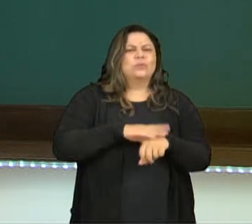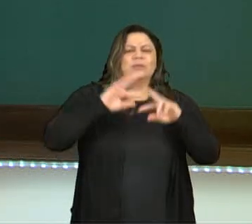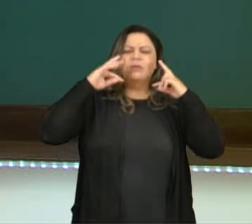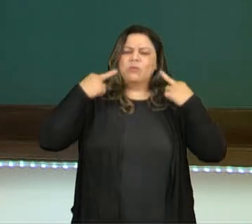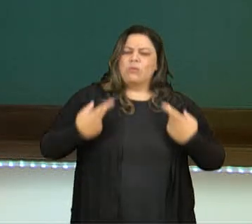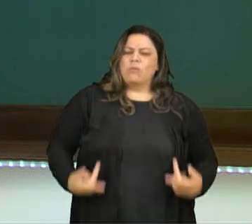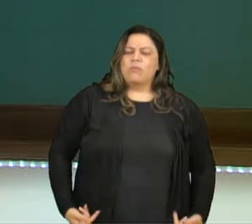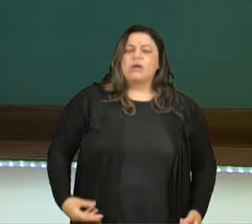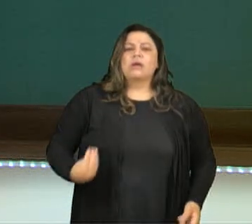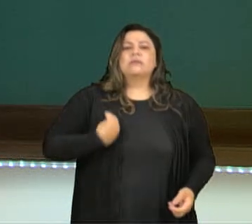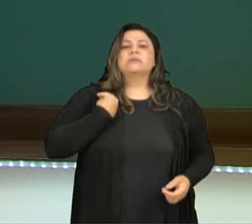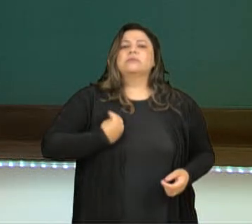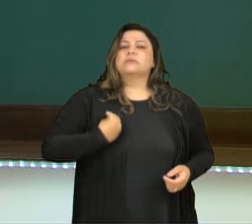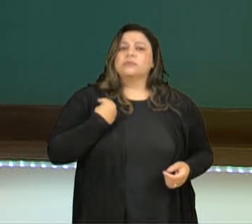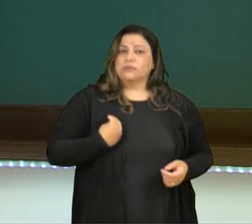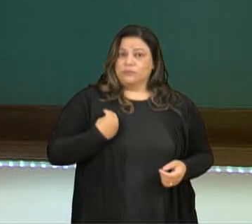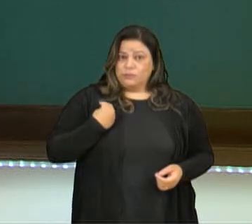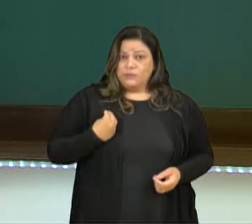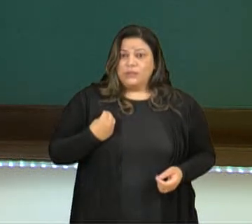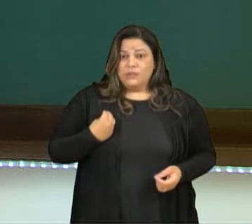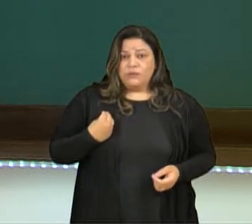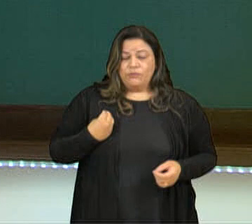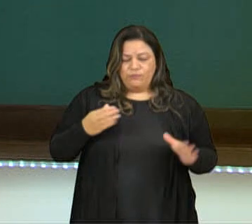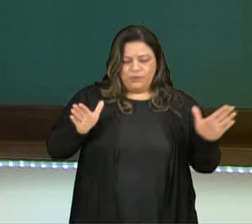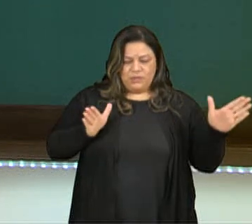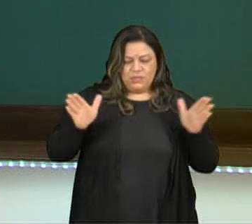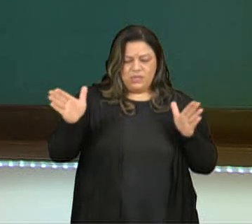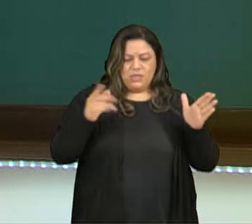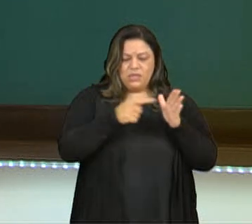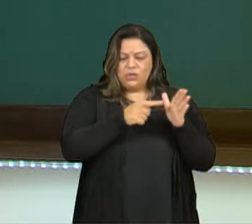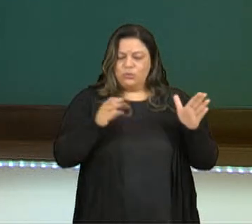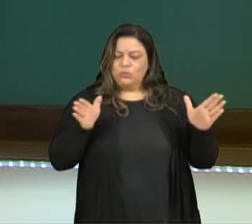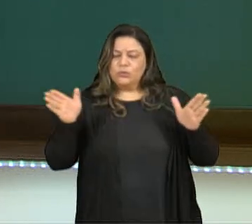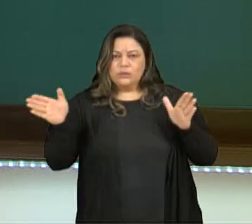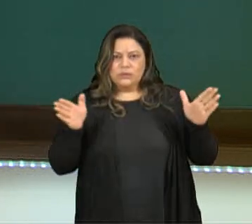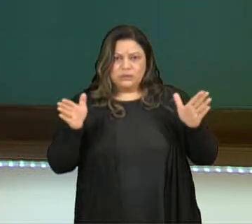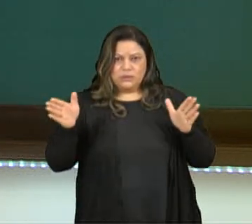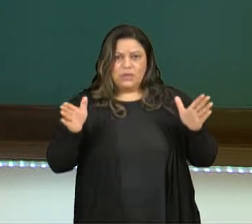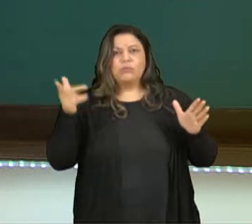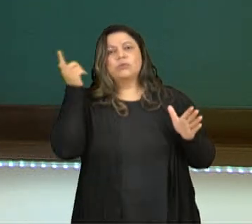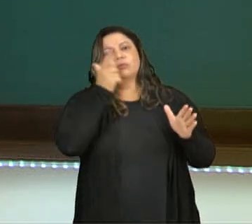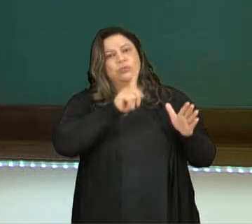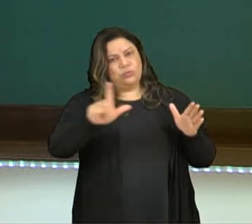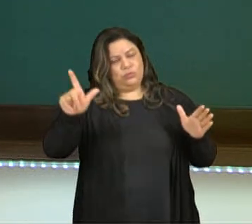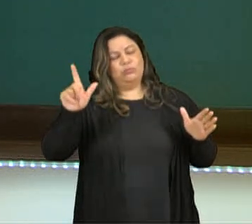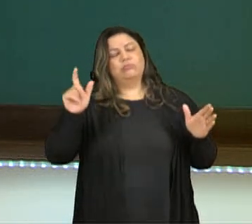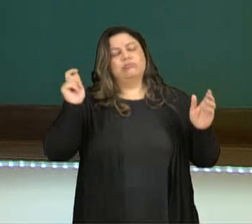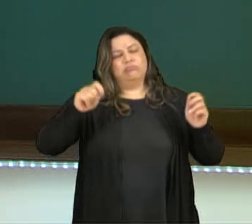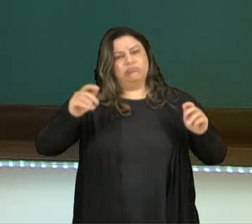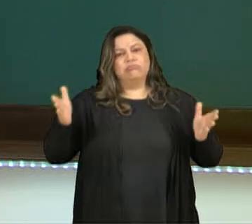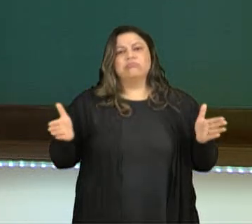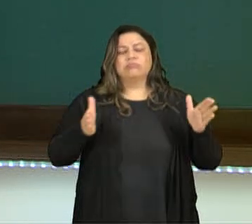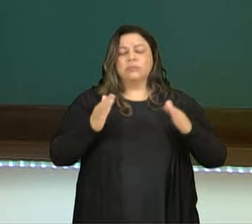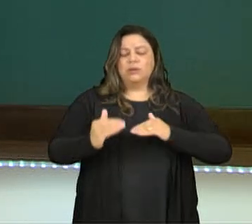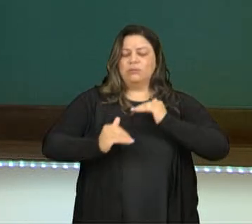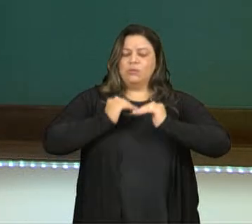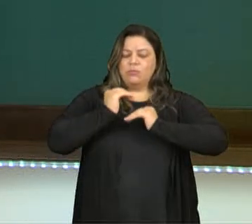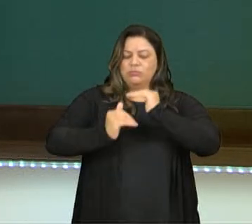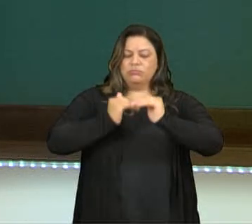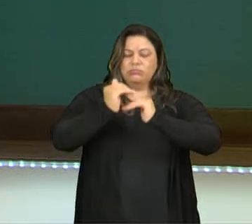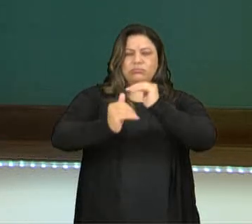a disponibilidade daquele recurso dentro desse tempo? Então, eu considero ele renovável, certo? E